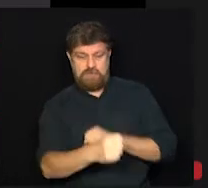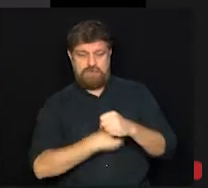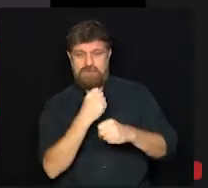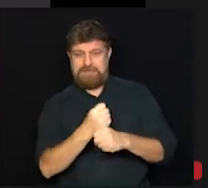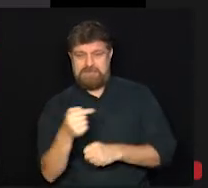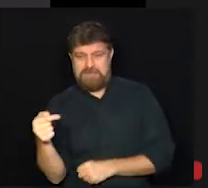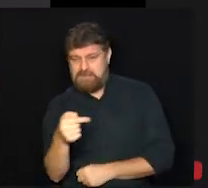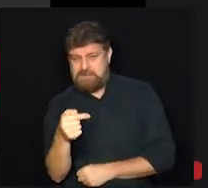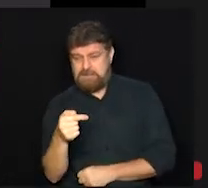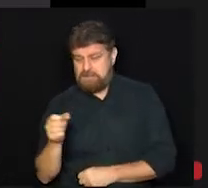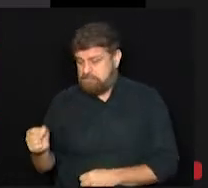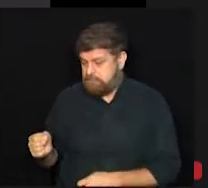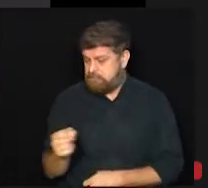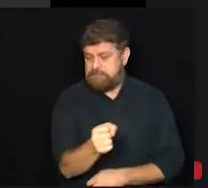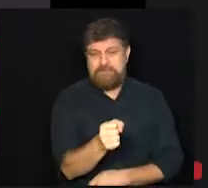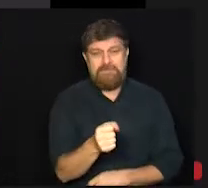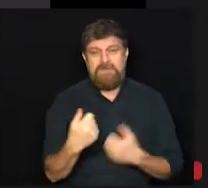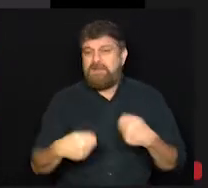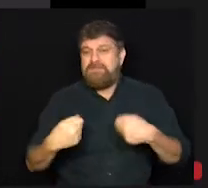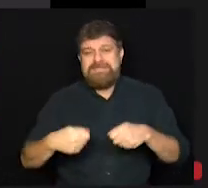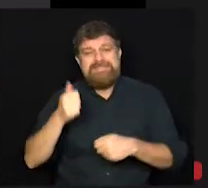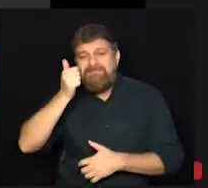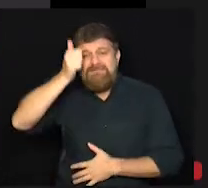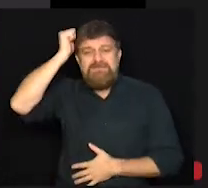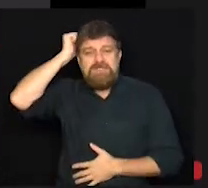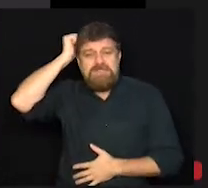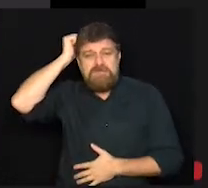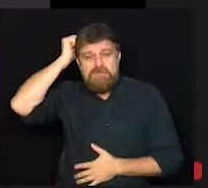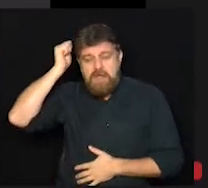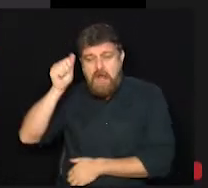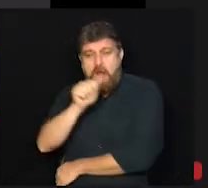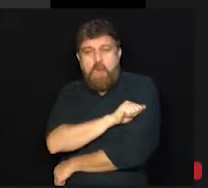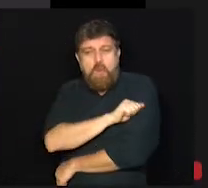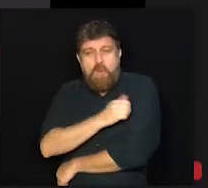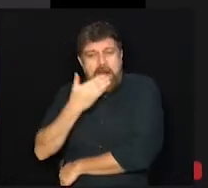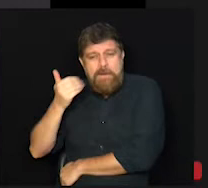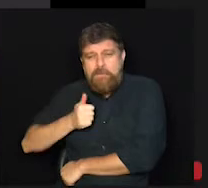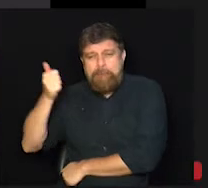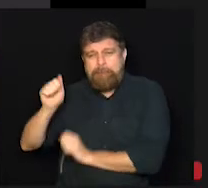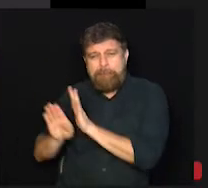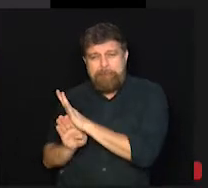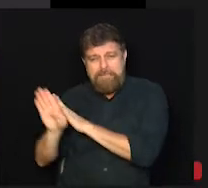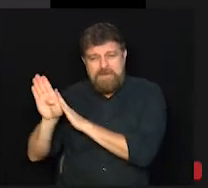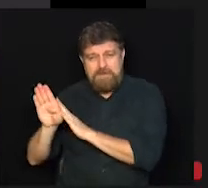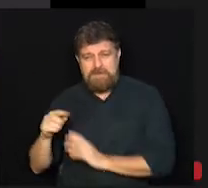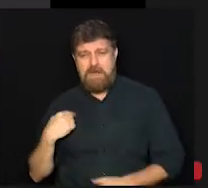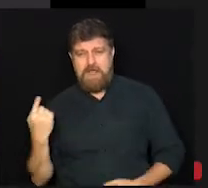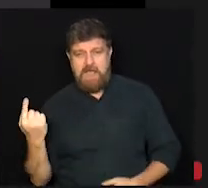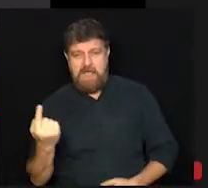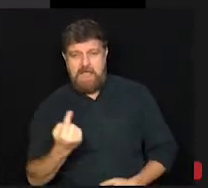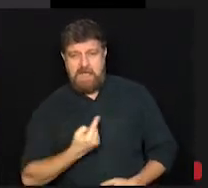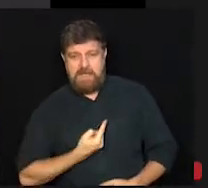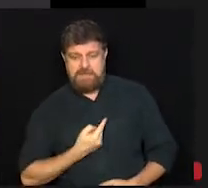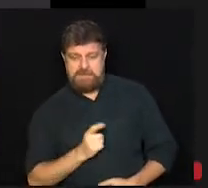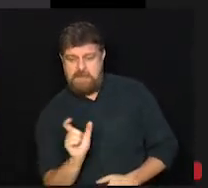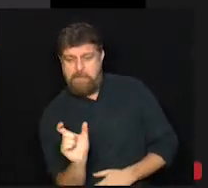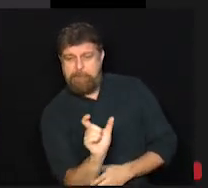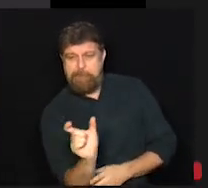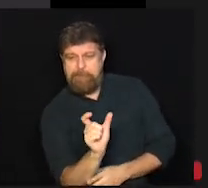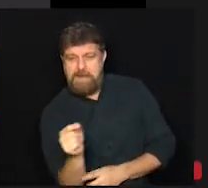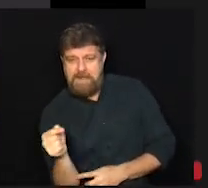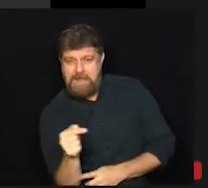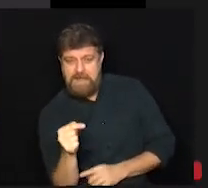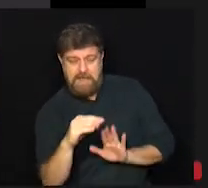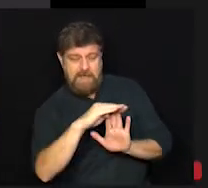esse Profis. Então, o programa Profis é um programa que a gente chama, né, na linguagem educacional de sequencial, mas ele é